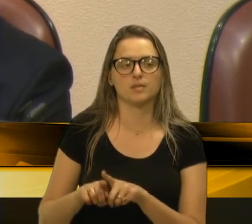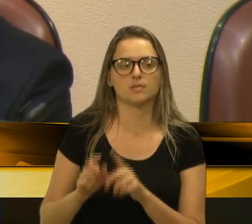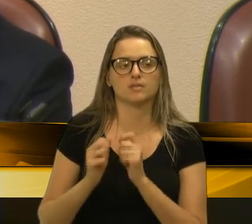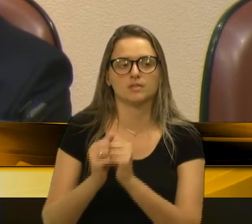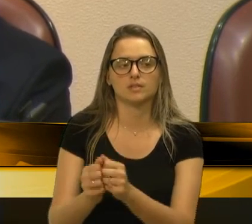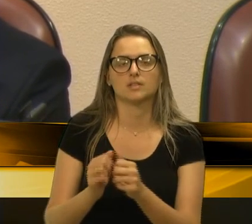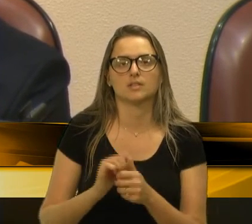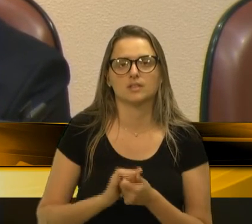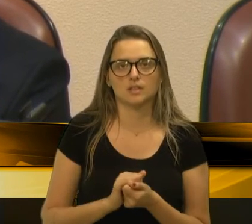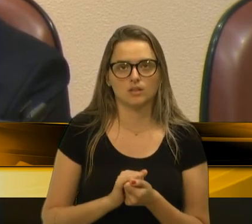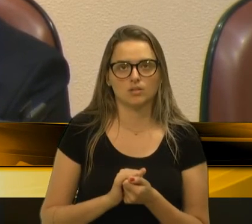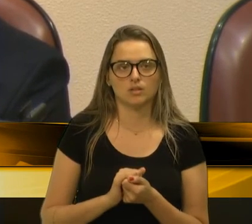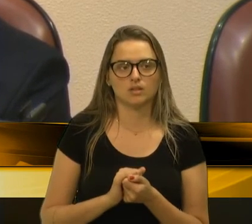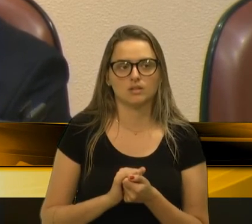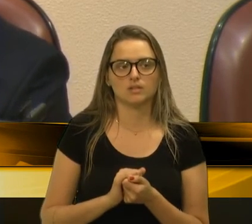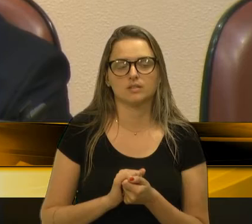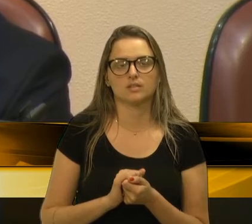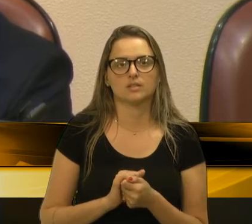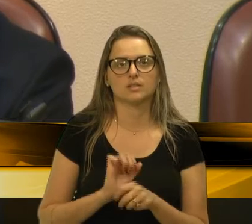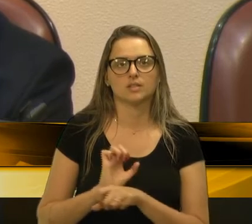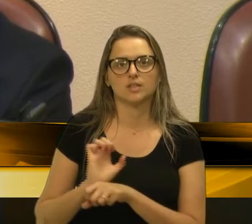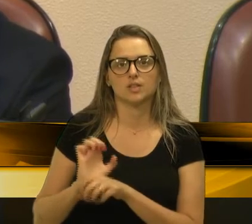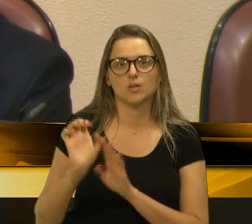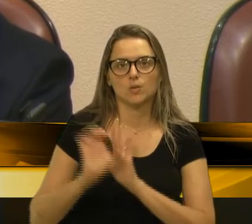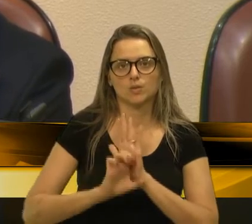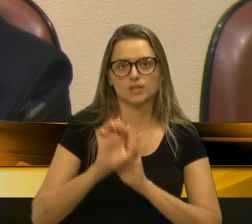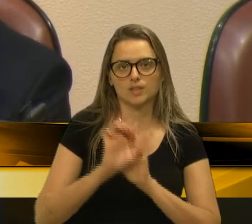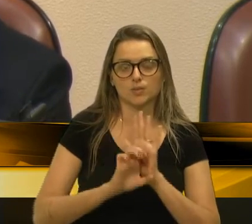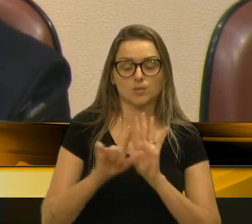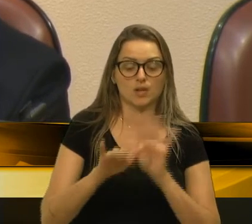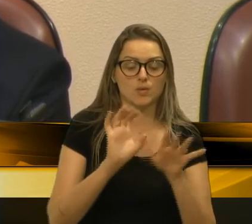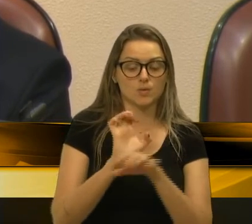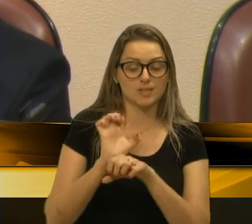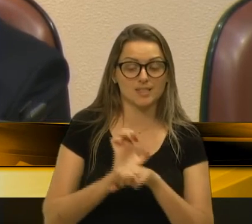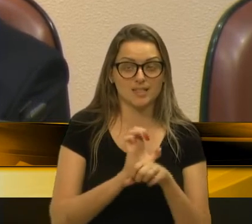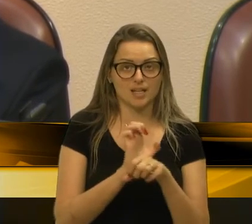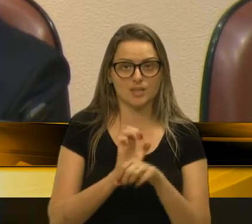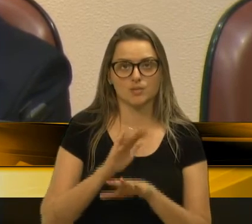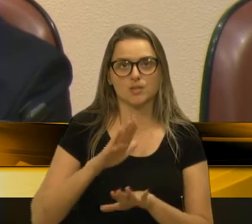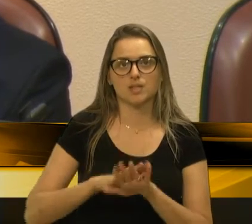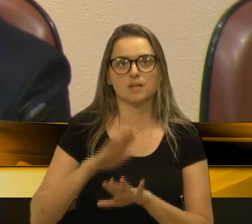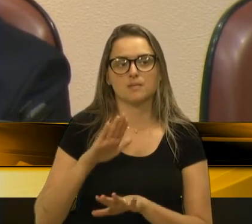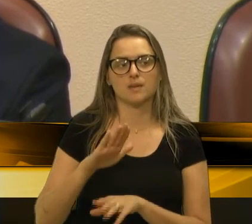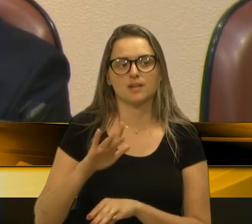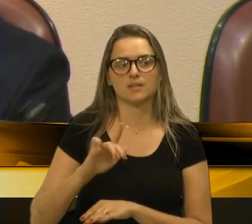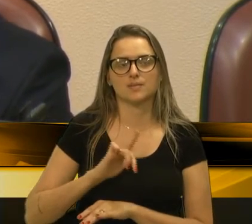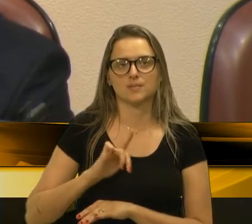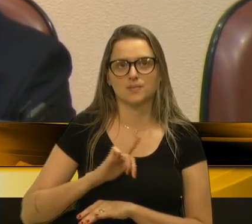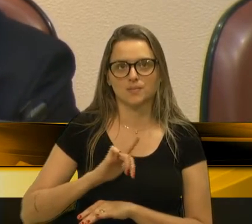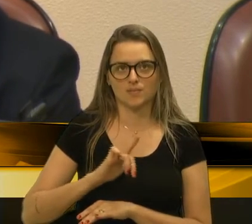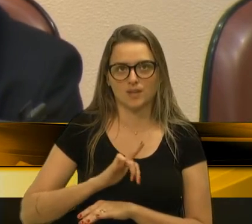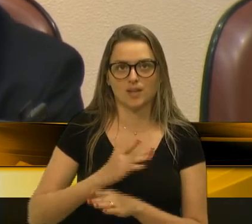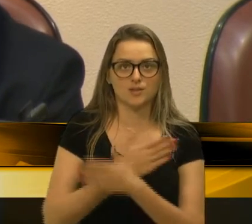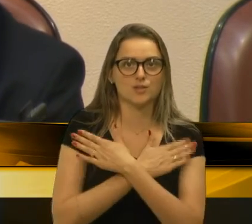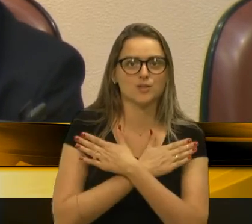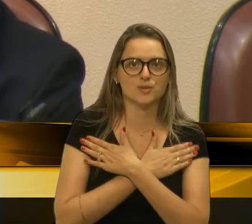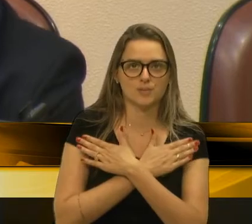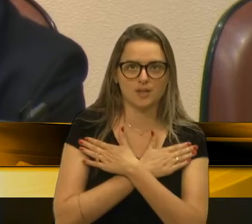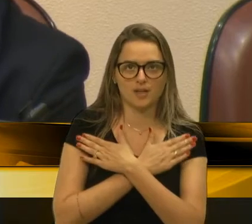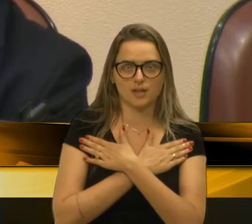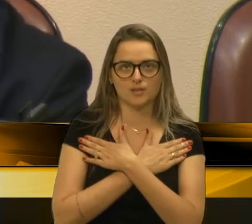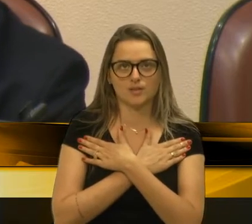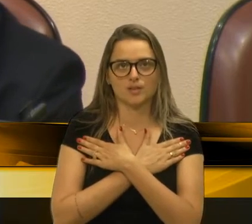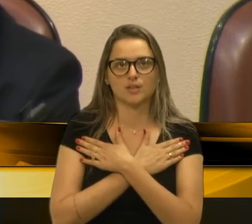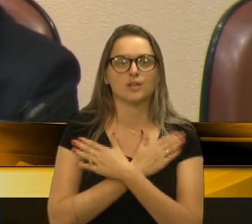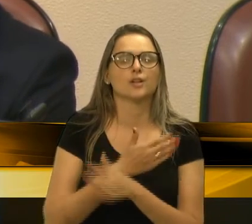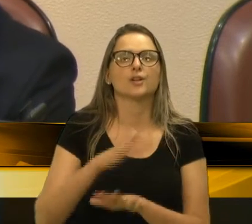anos, é do estado do Rio Grande do Sul, que fica entre os estados com mais desempregados. Quer dizer, só perdendo para Santa Catarina, que todo mundo diz, vai